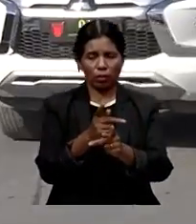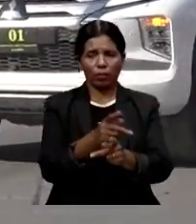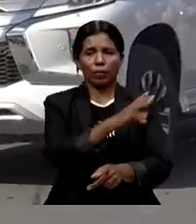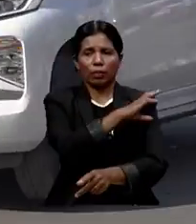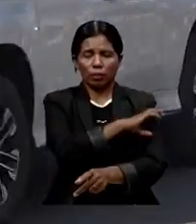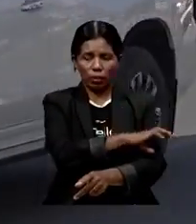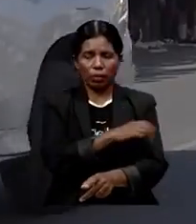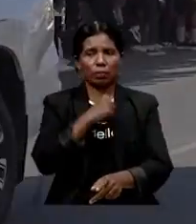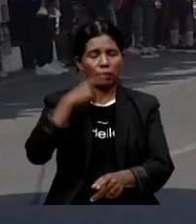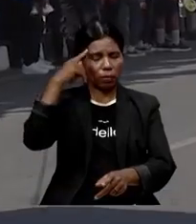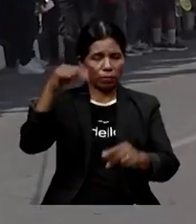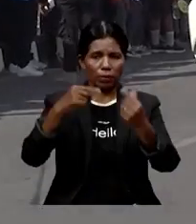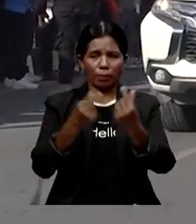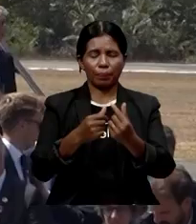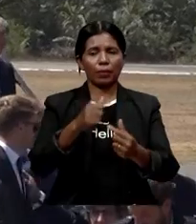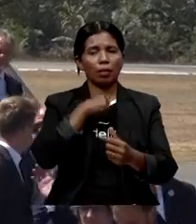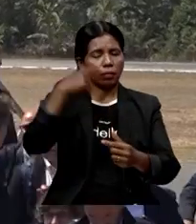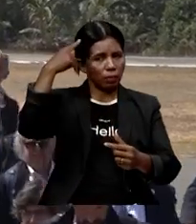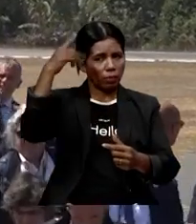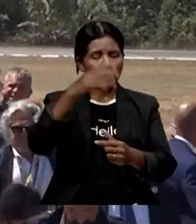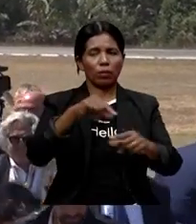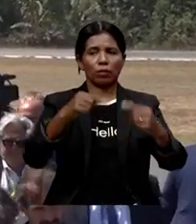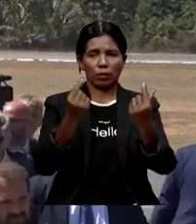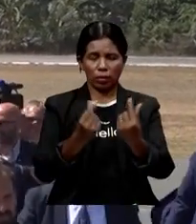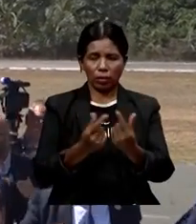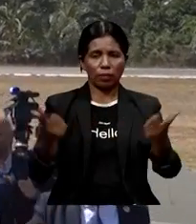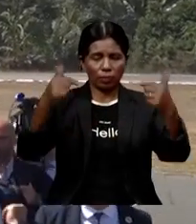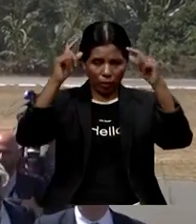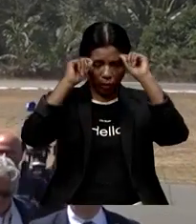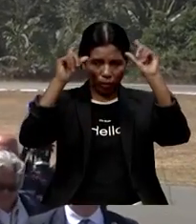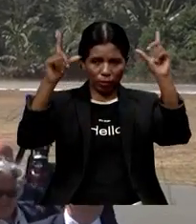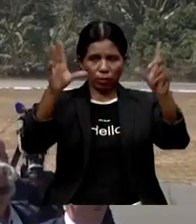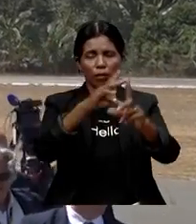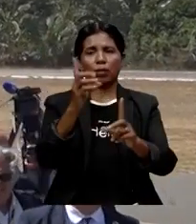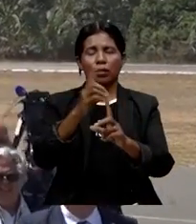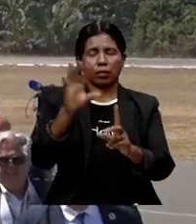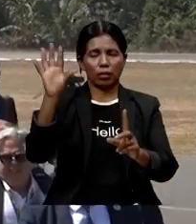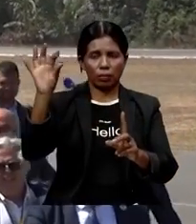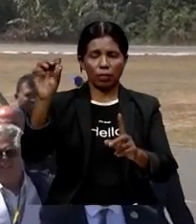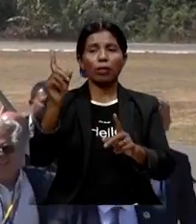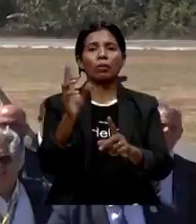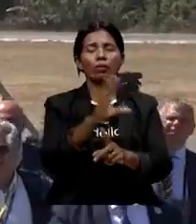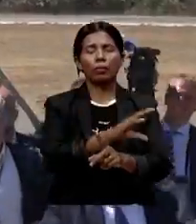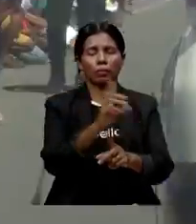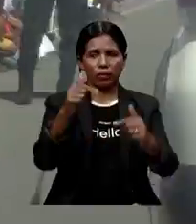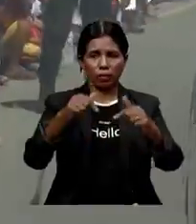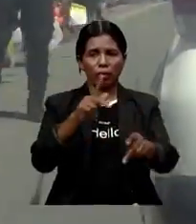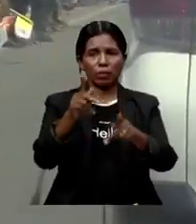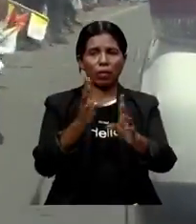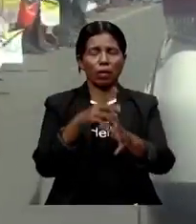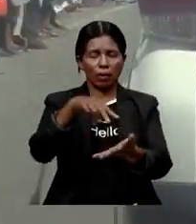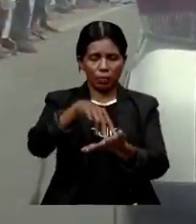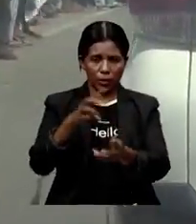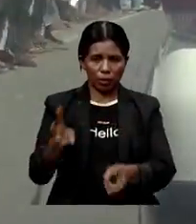Ronia delegação. Bem-vindo Papa Francisco, Ronia delegação Toia Timor-Leste e a Lorencia Fulangné, peregrino Sira Hamrik, Tuira Estrada